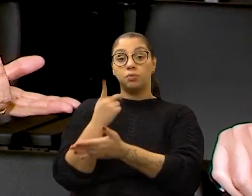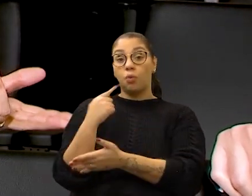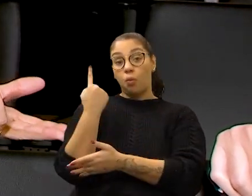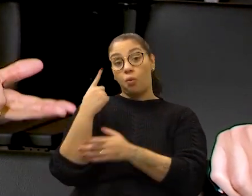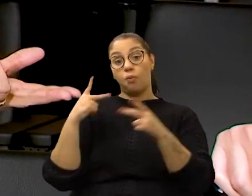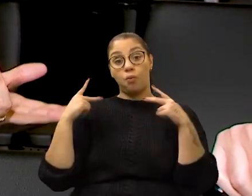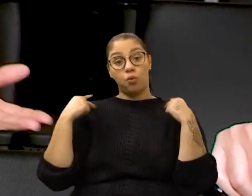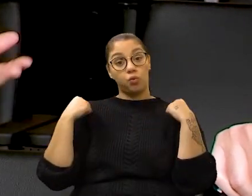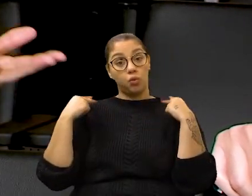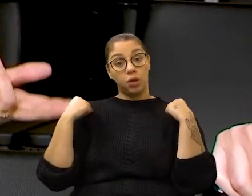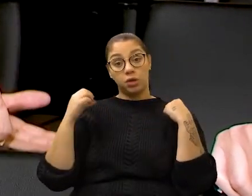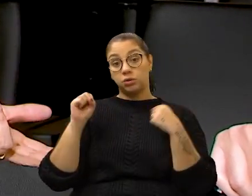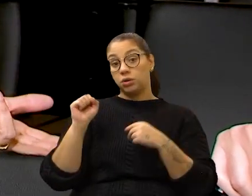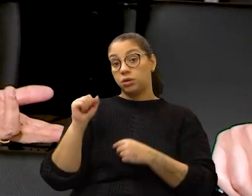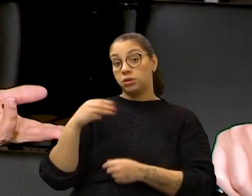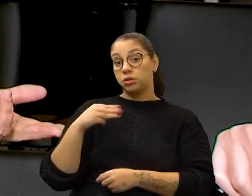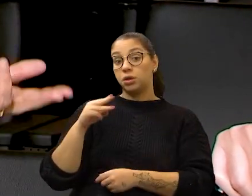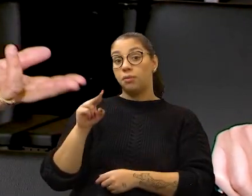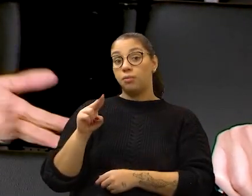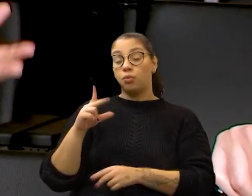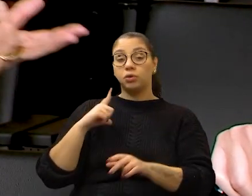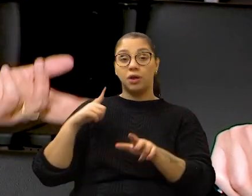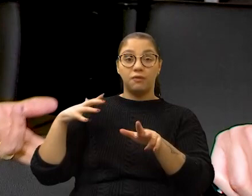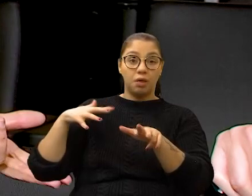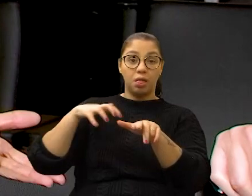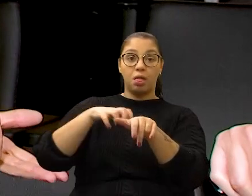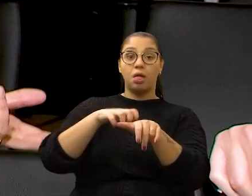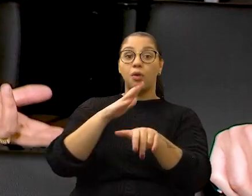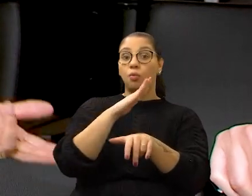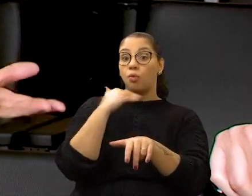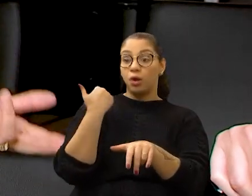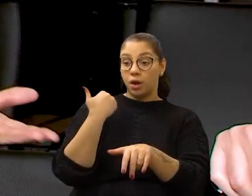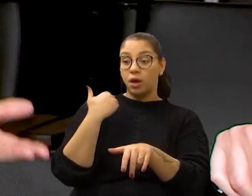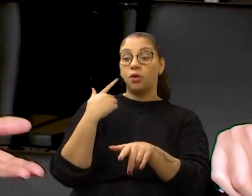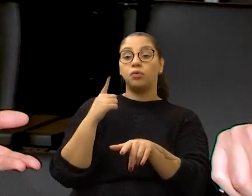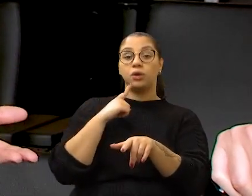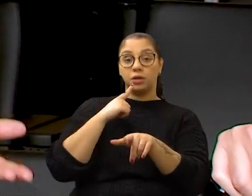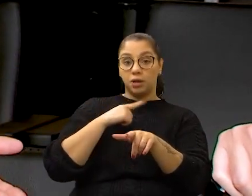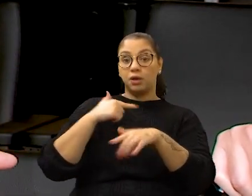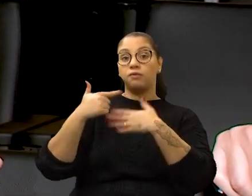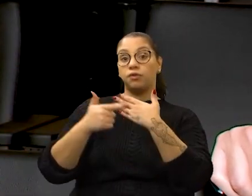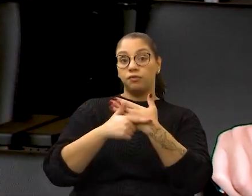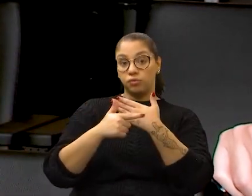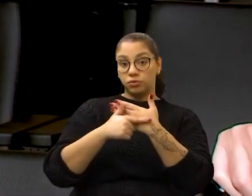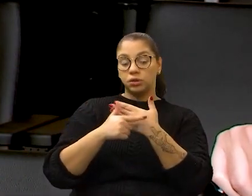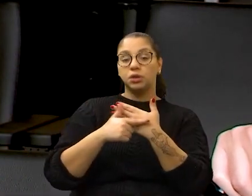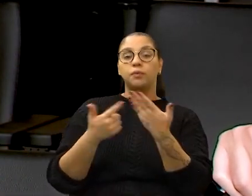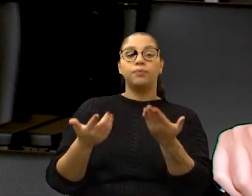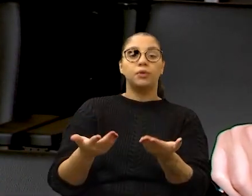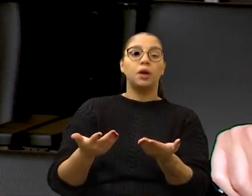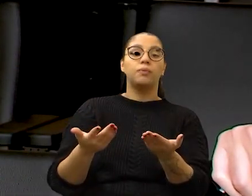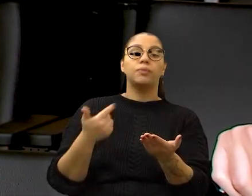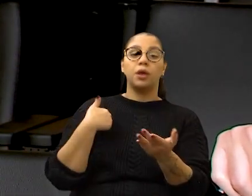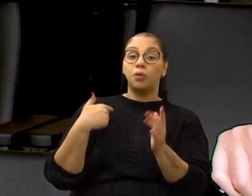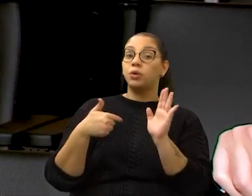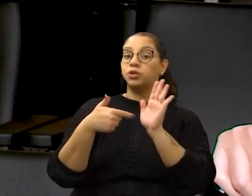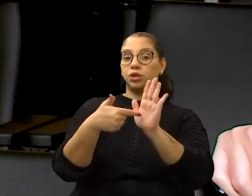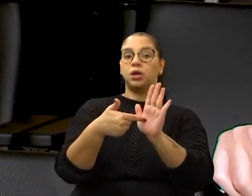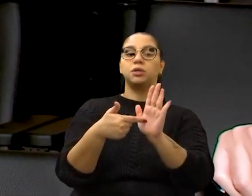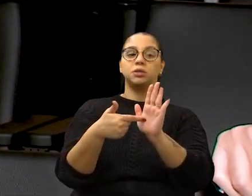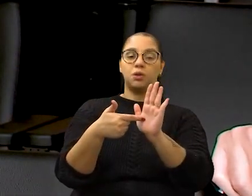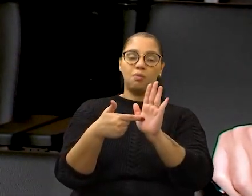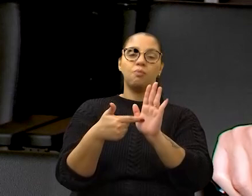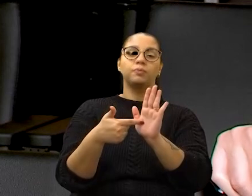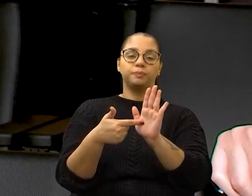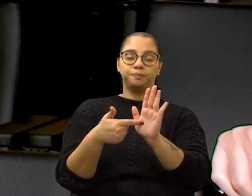um motorista do SAMU que faleceu, sofreu um acidente e faleceu no exercício da função. Então eu fiz essa